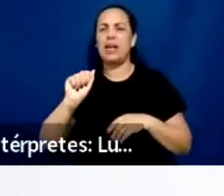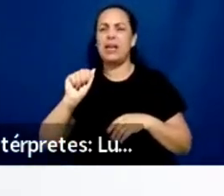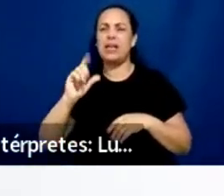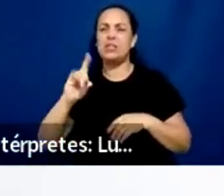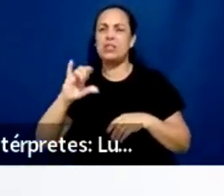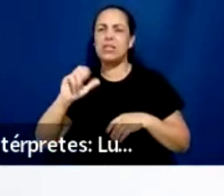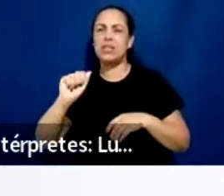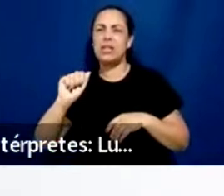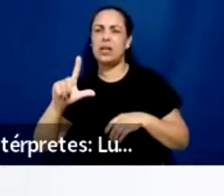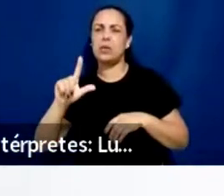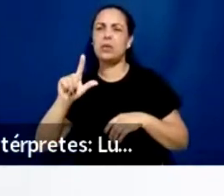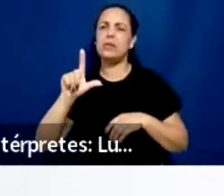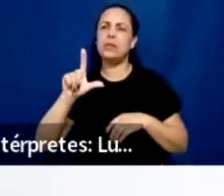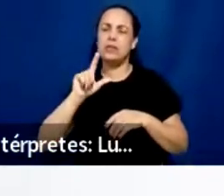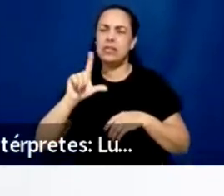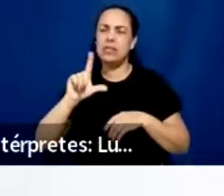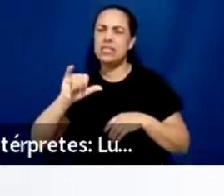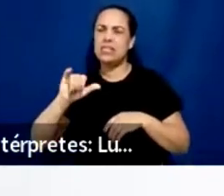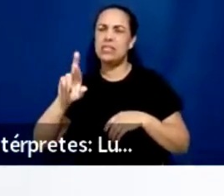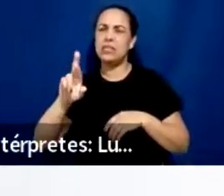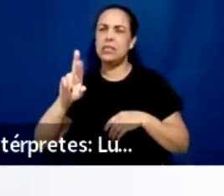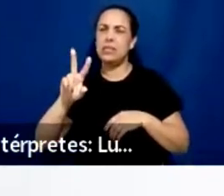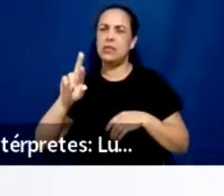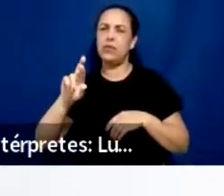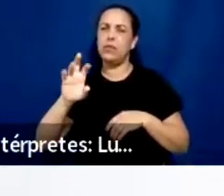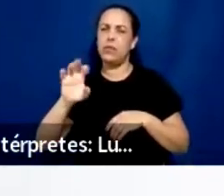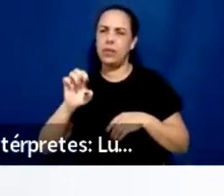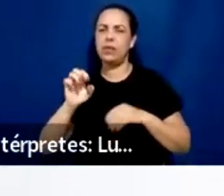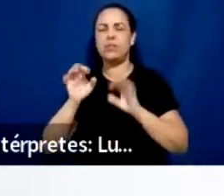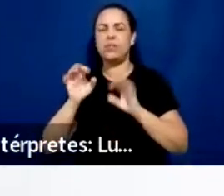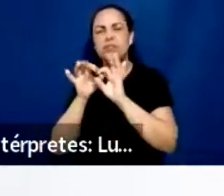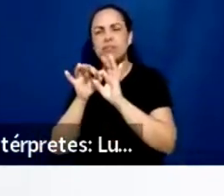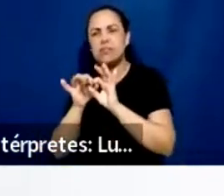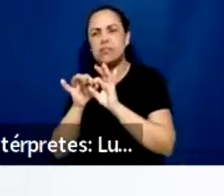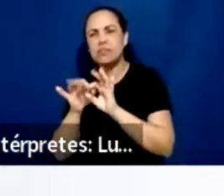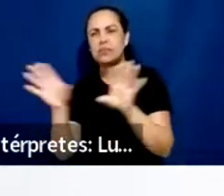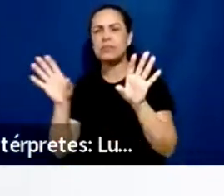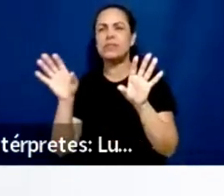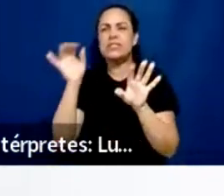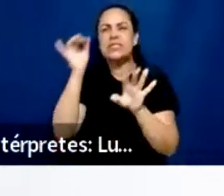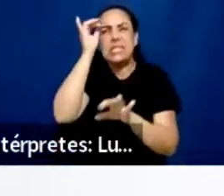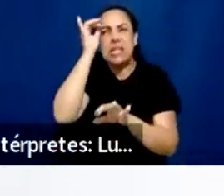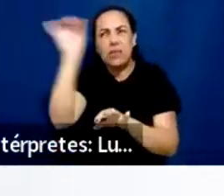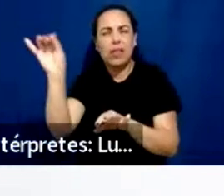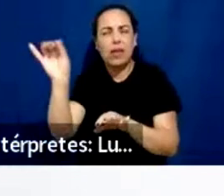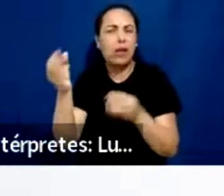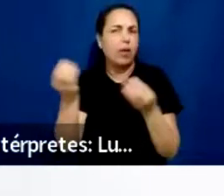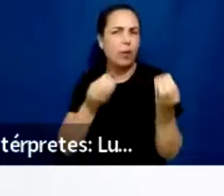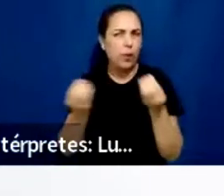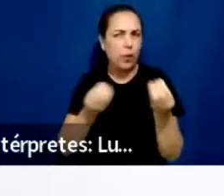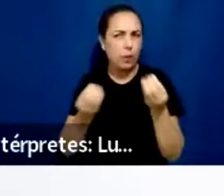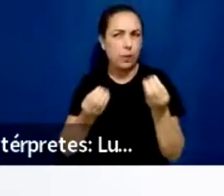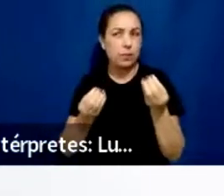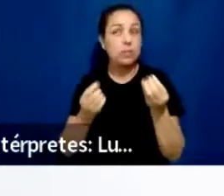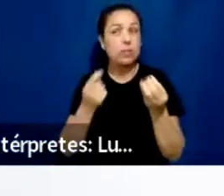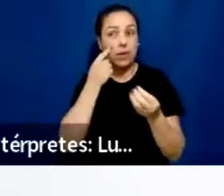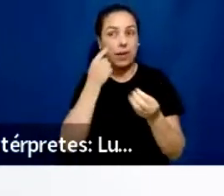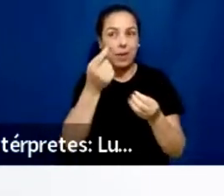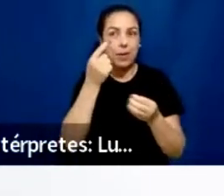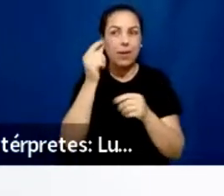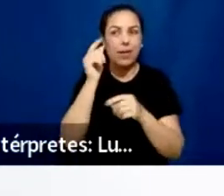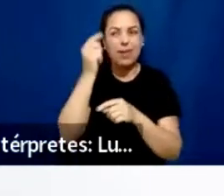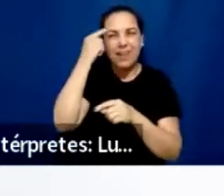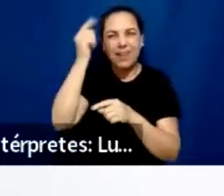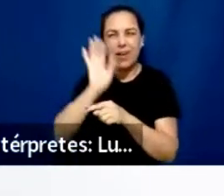de radicais livres? Então, agora a gente vai entender um pouquinho que a gente já começou a falar naquele vídeo inicial, como